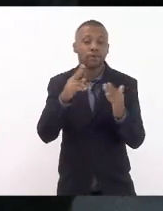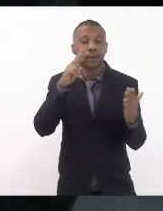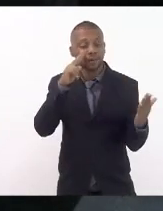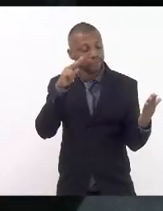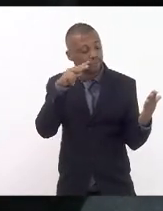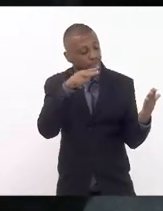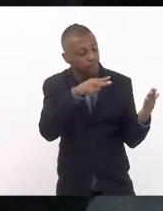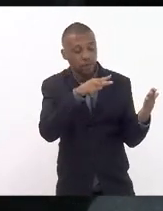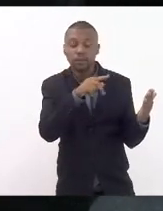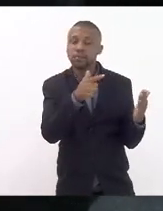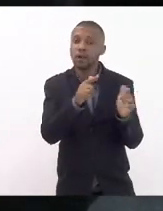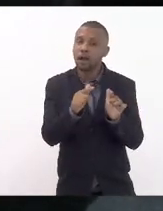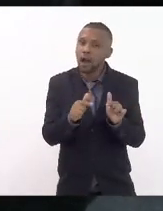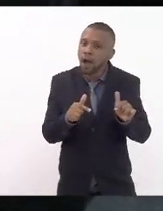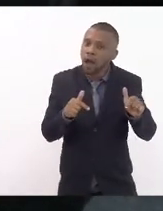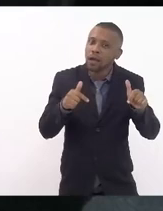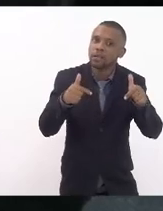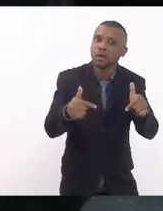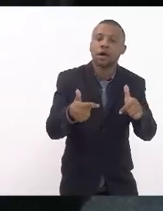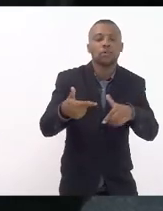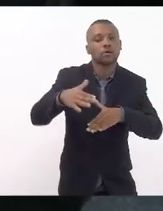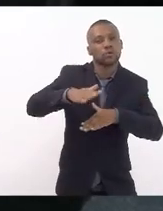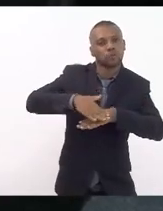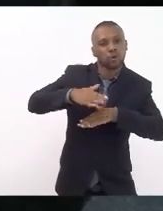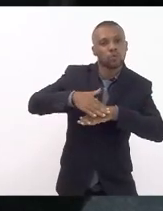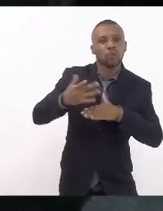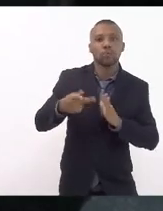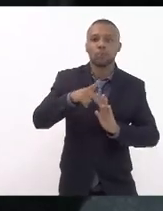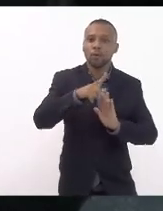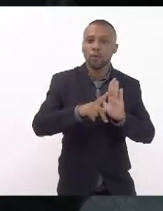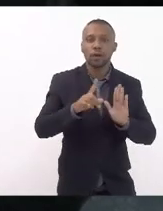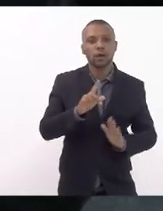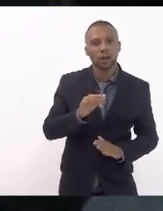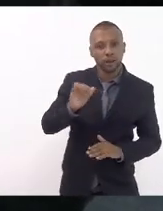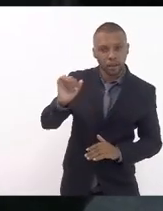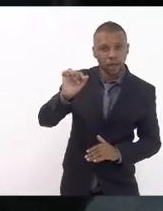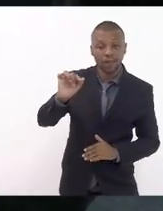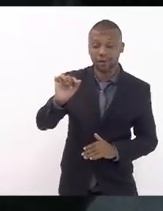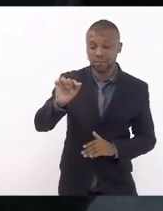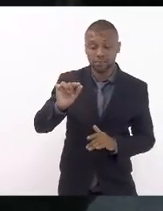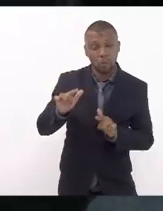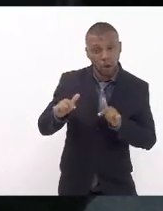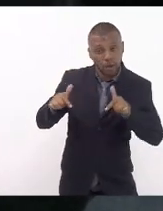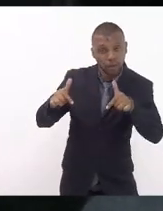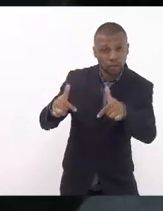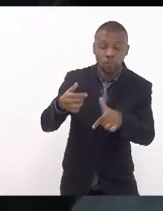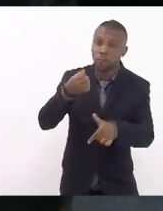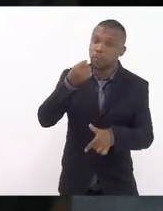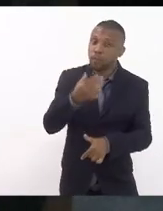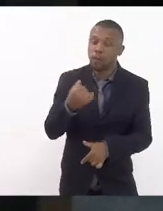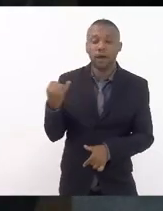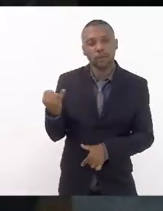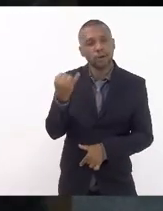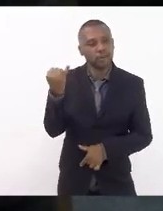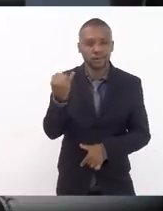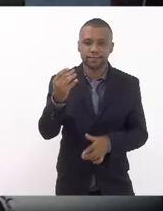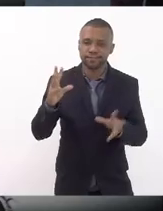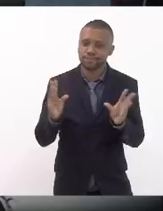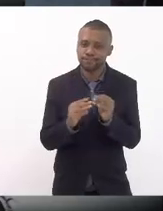iniciativa do autor como uma boa iniciativa importante. Obrigada.